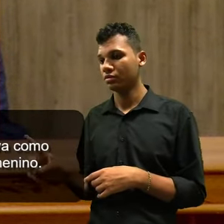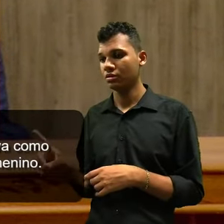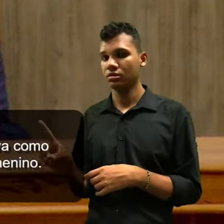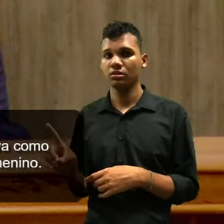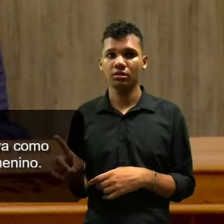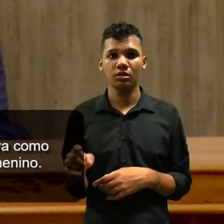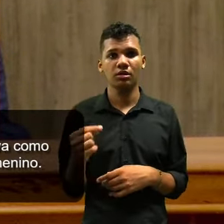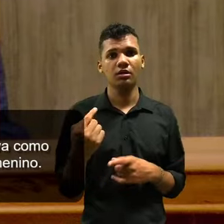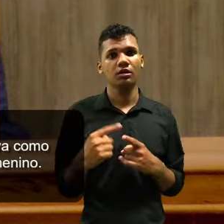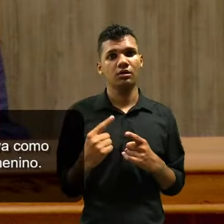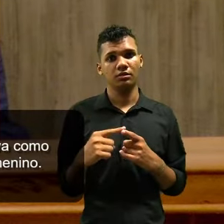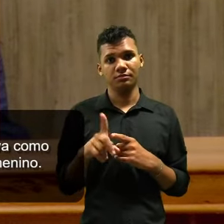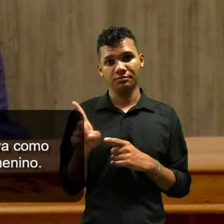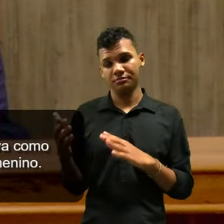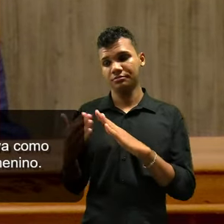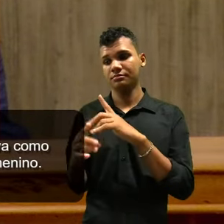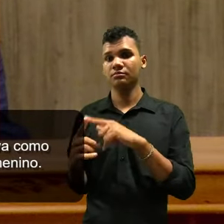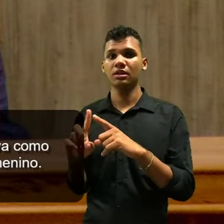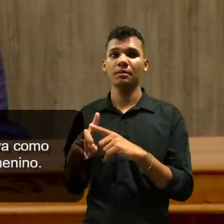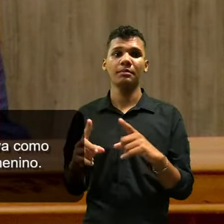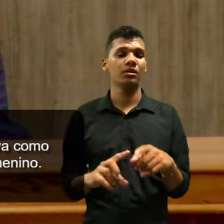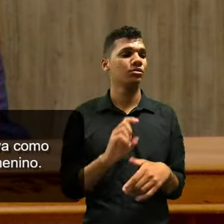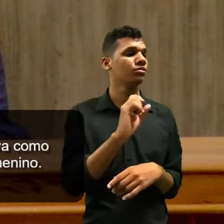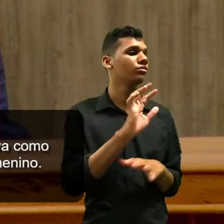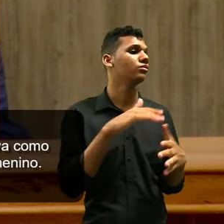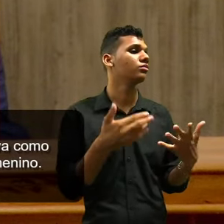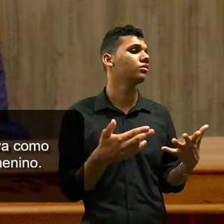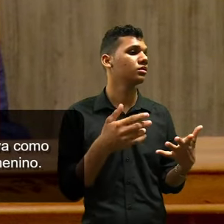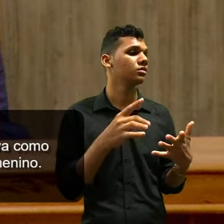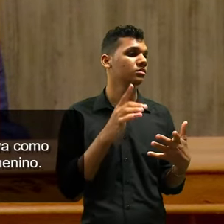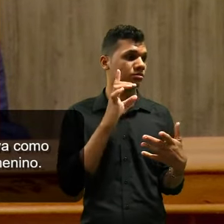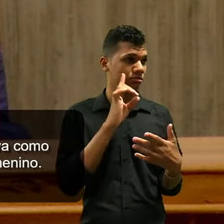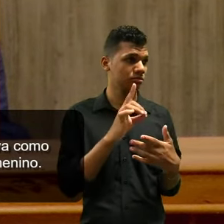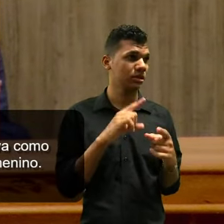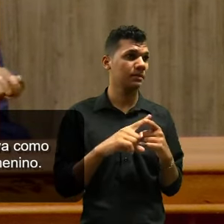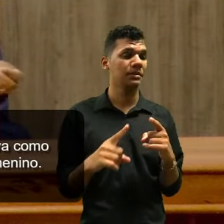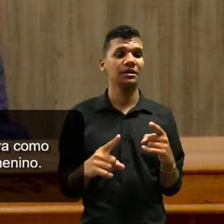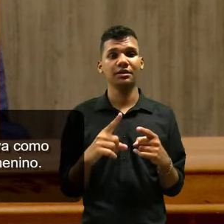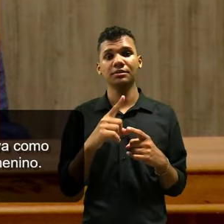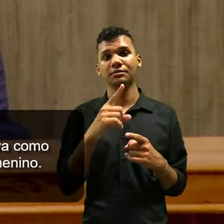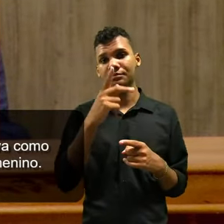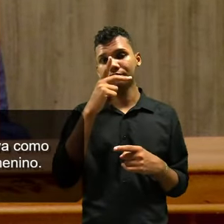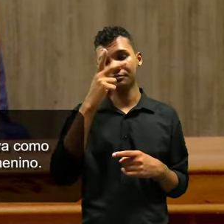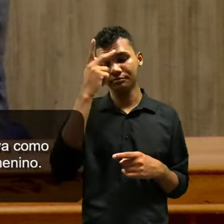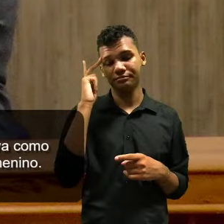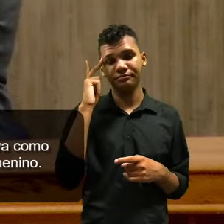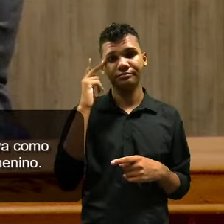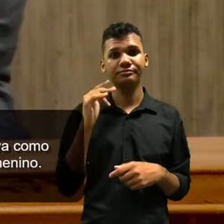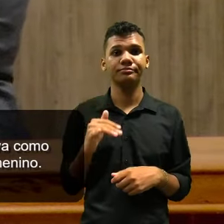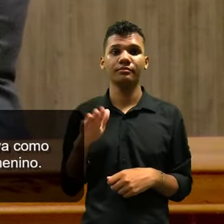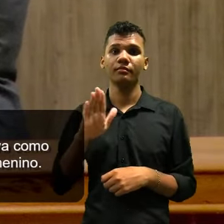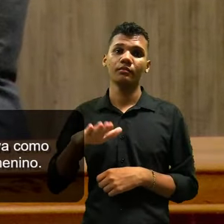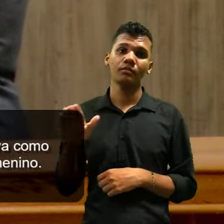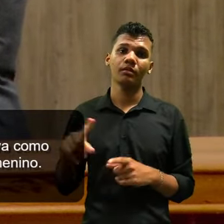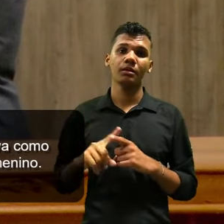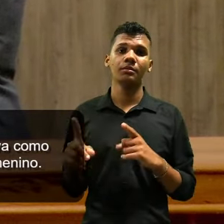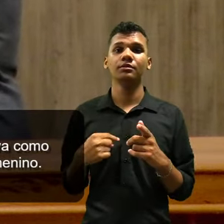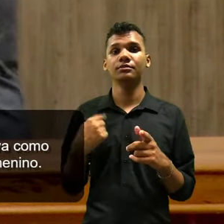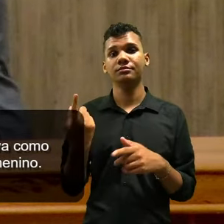assim que qual é o cardápio que a Assembleia de Deus tem são meninos Paulo diz mas quando eu me